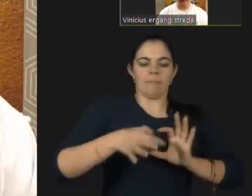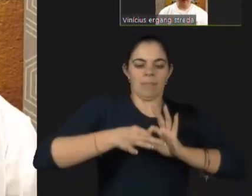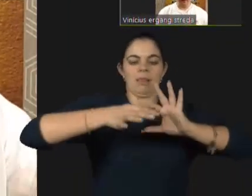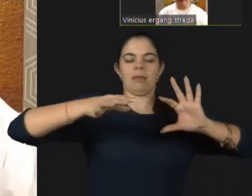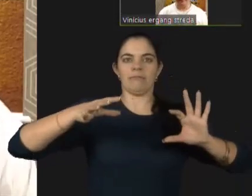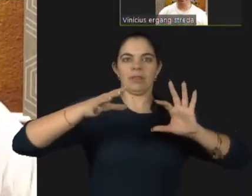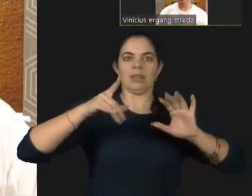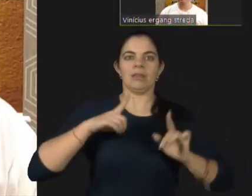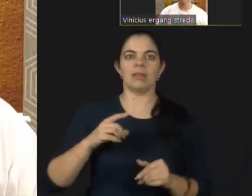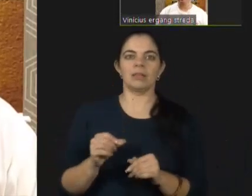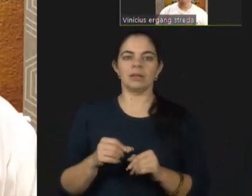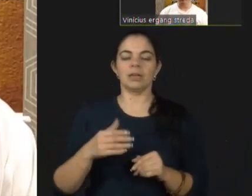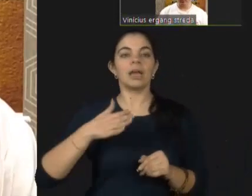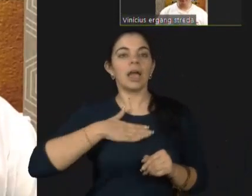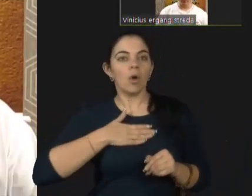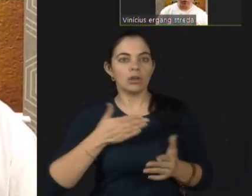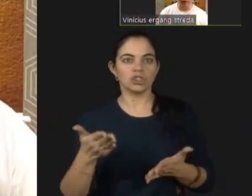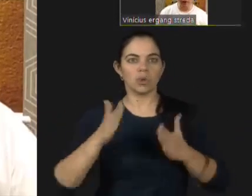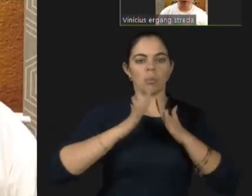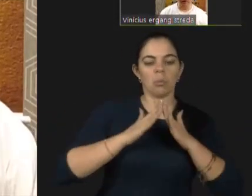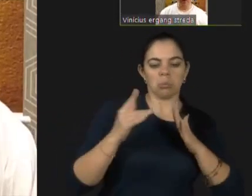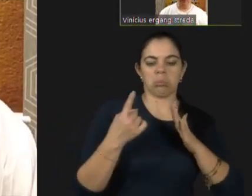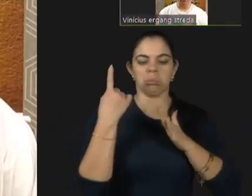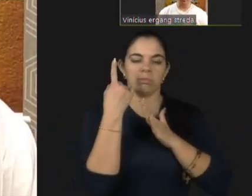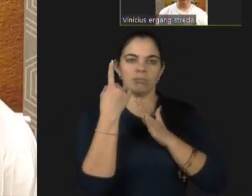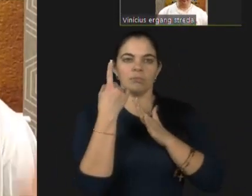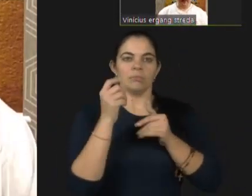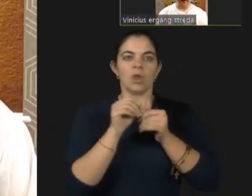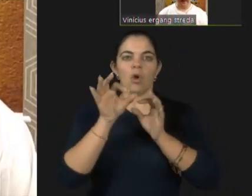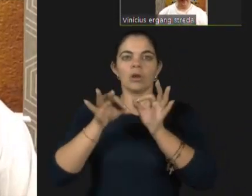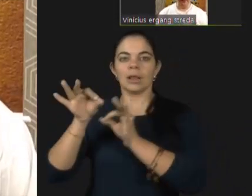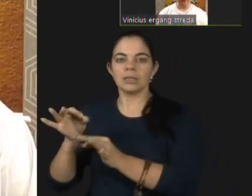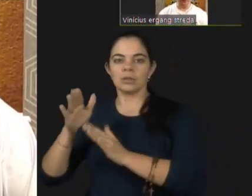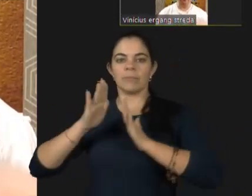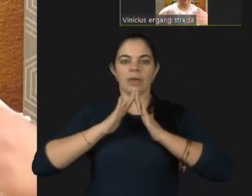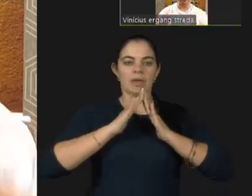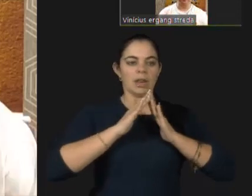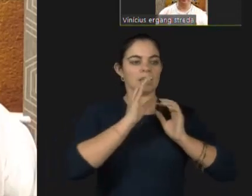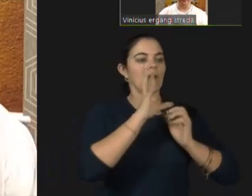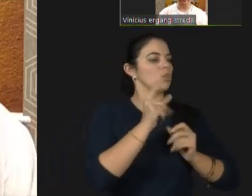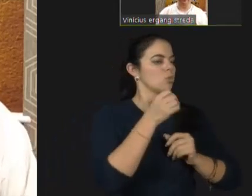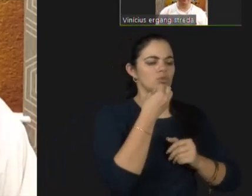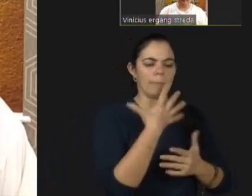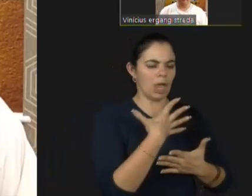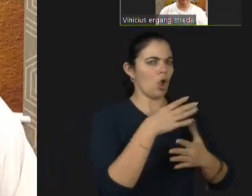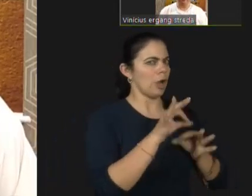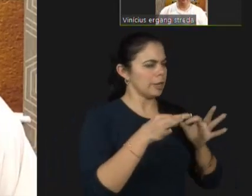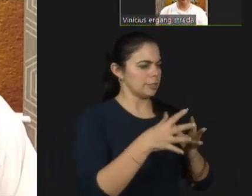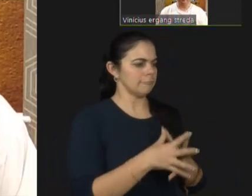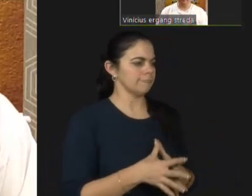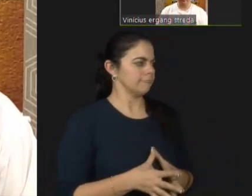organizar uma casa. E hoje moro sozinho, organizo minha casa e deixo coisas bem organizadas.